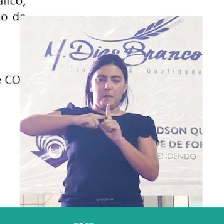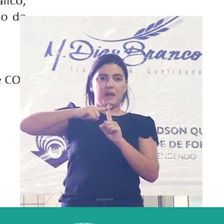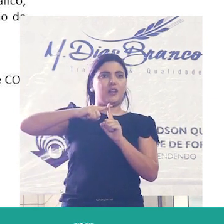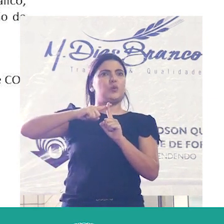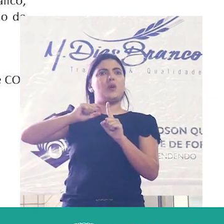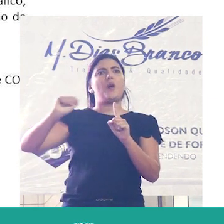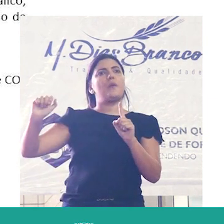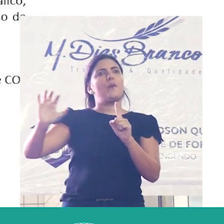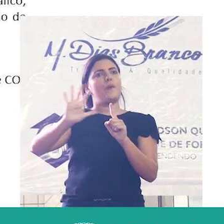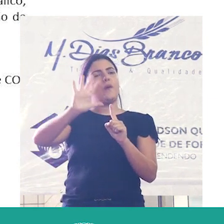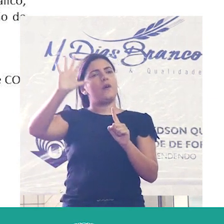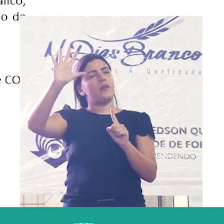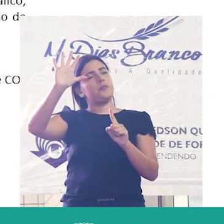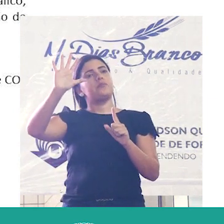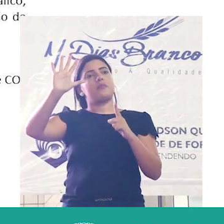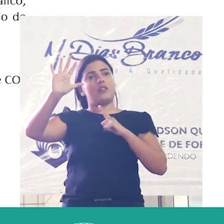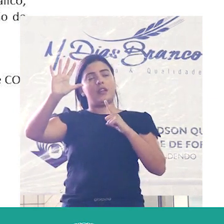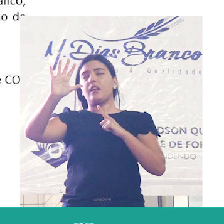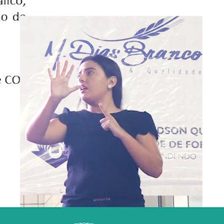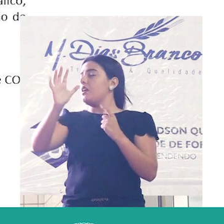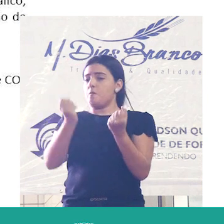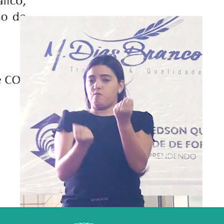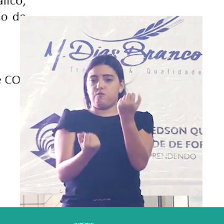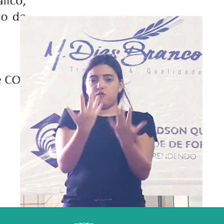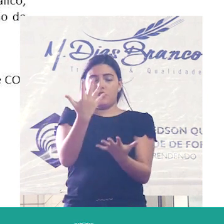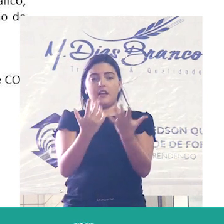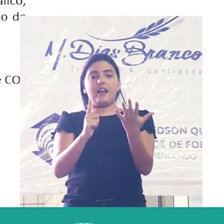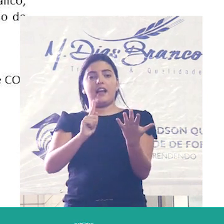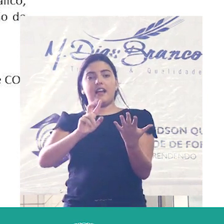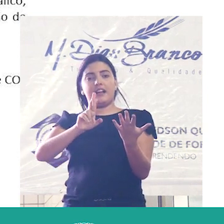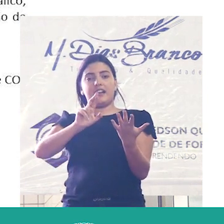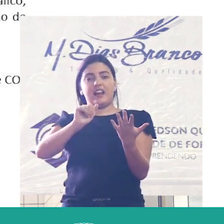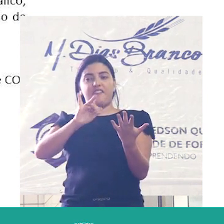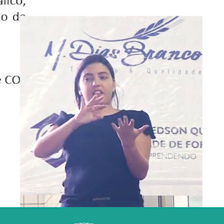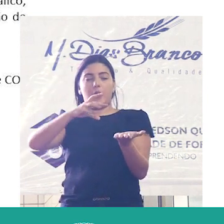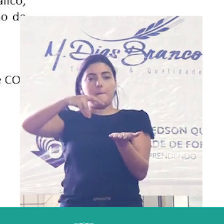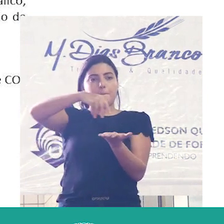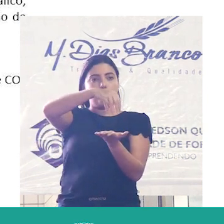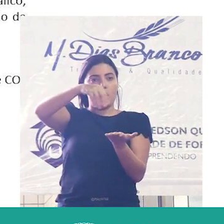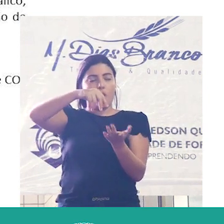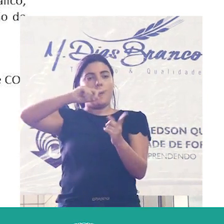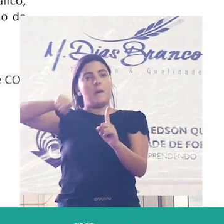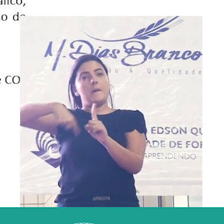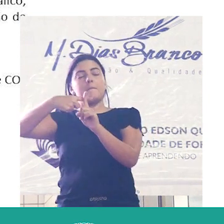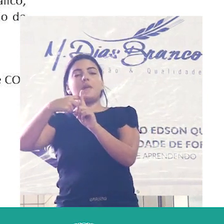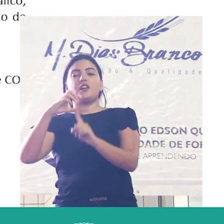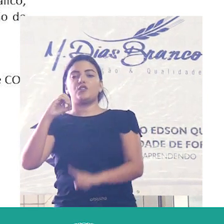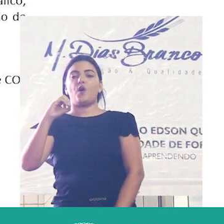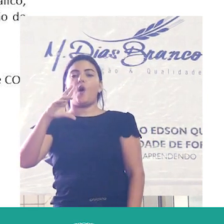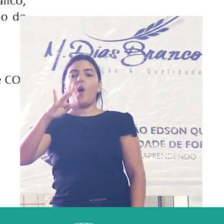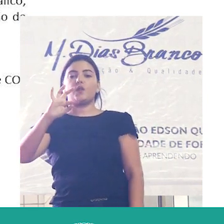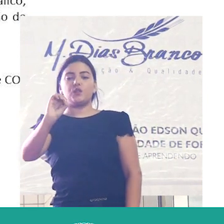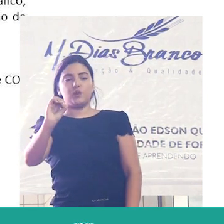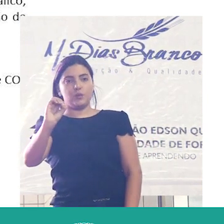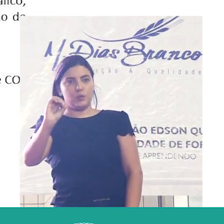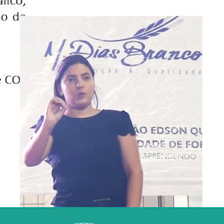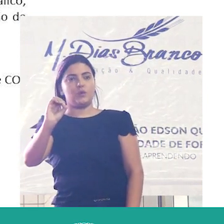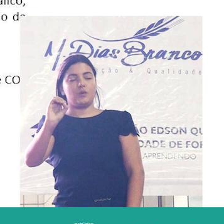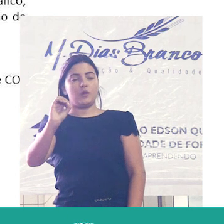elevadas. No forno são colocados grafita comercial em pó e óxido metálico, tal como óxido de